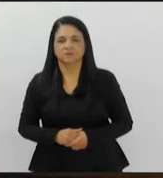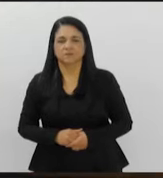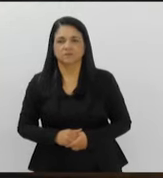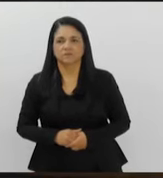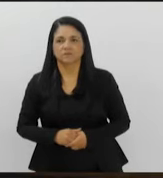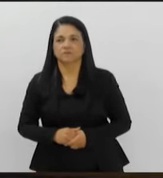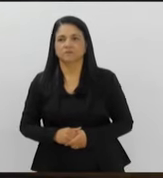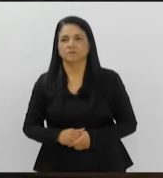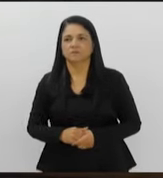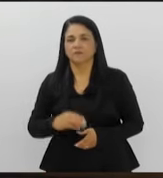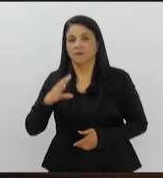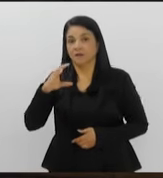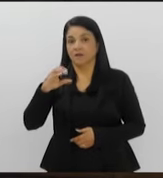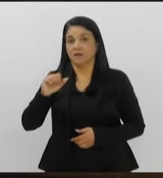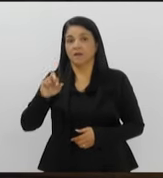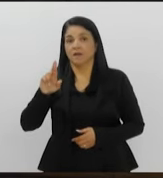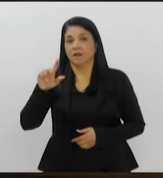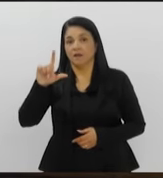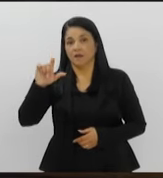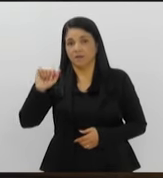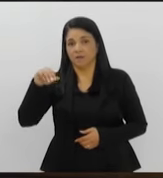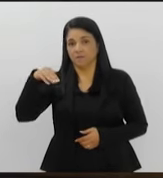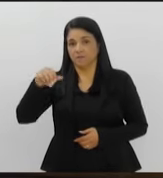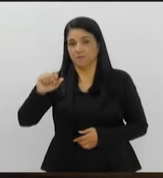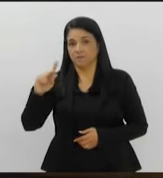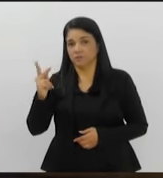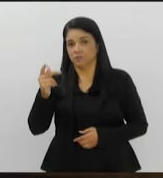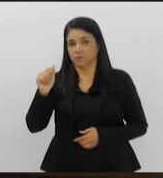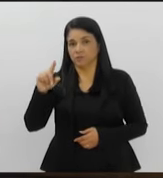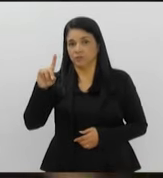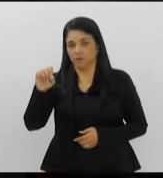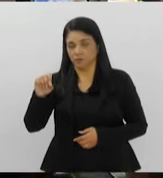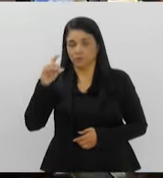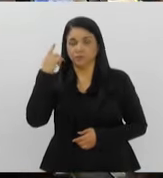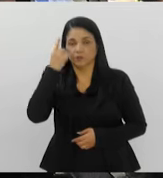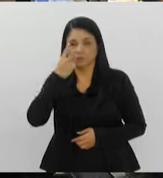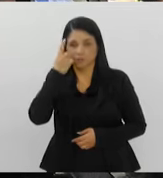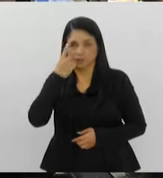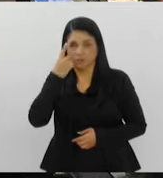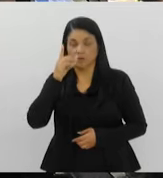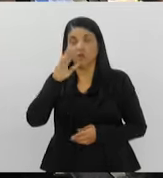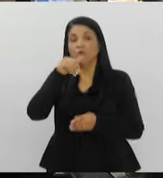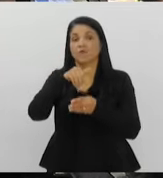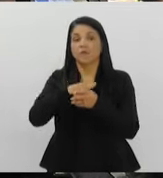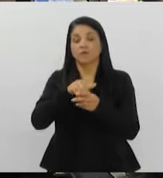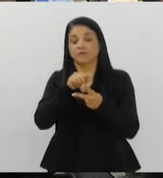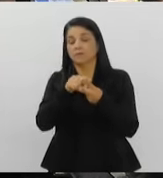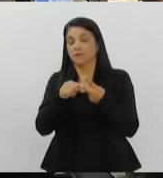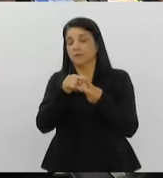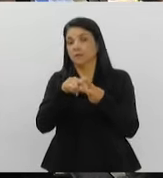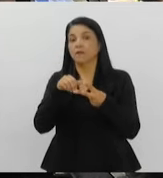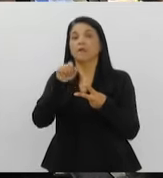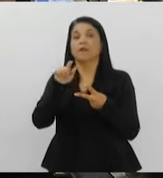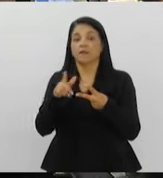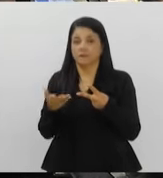Carla Machado, por gentileza, nossa nobre deputada Carla Machado, quem vota?